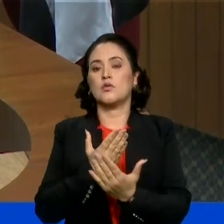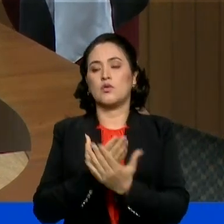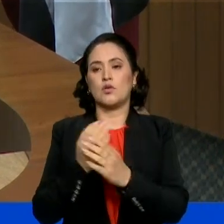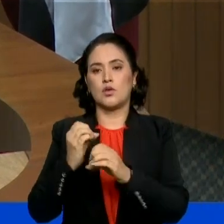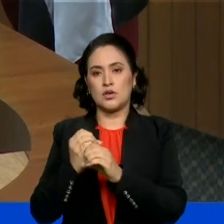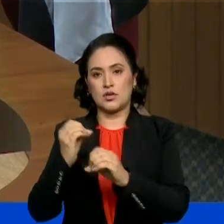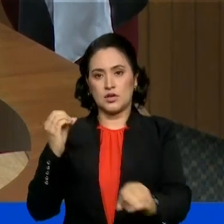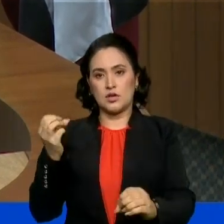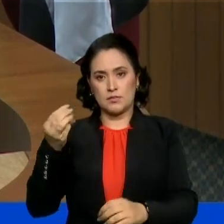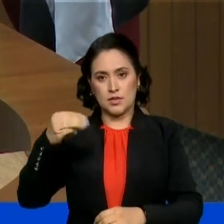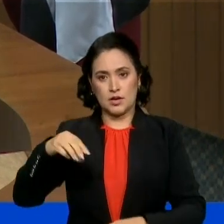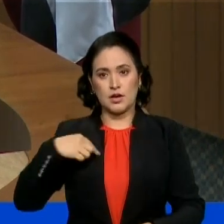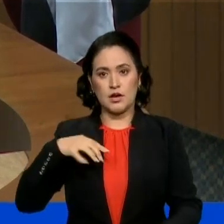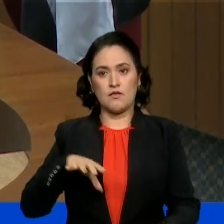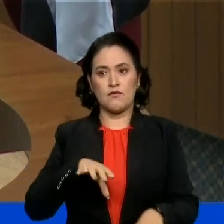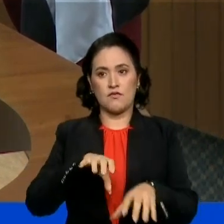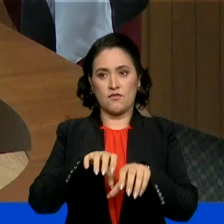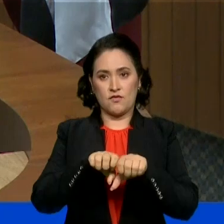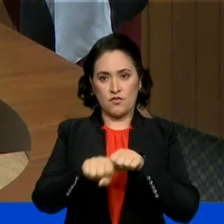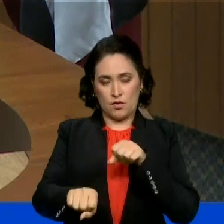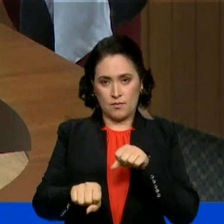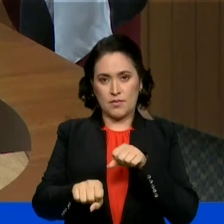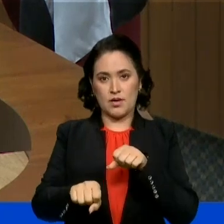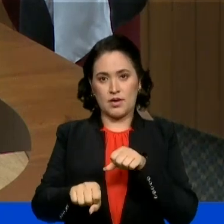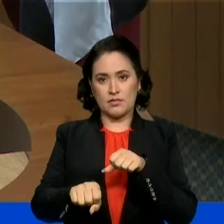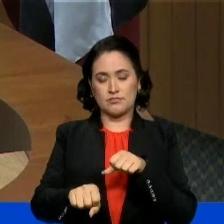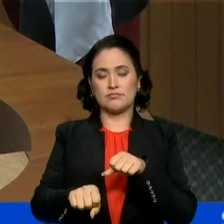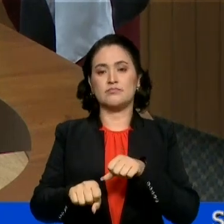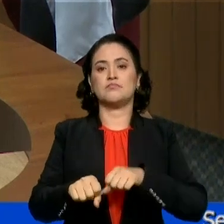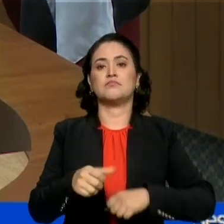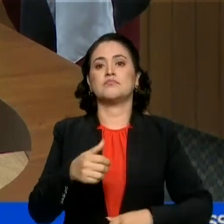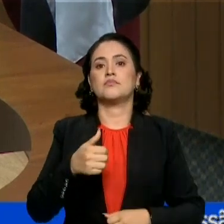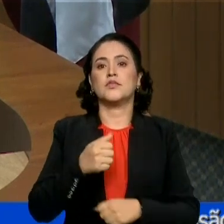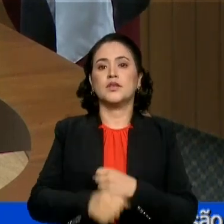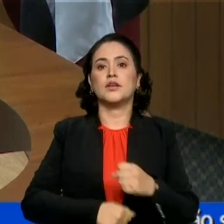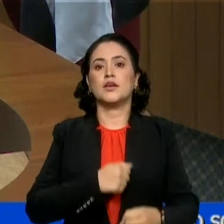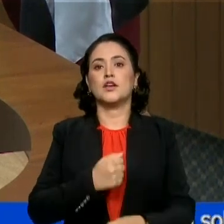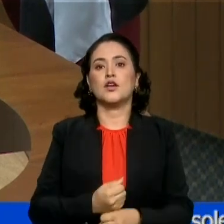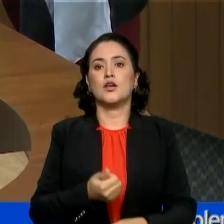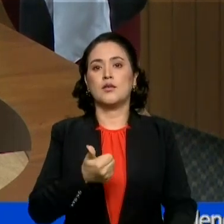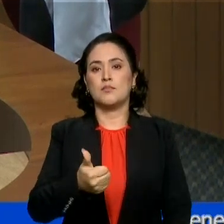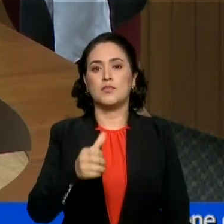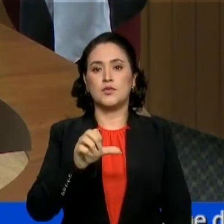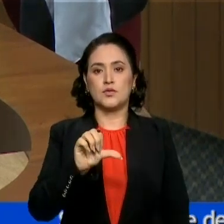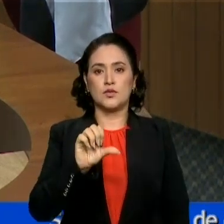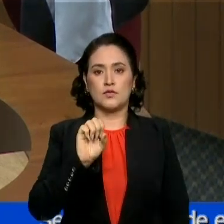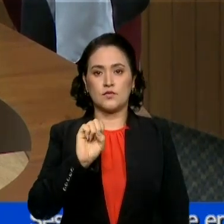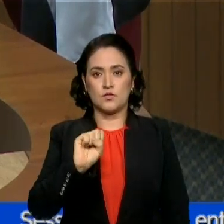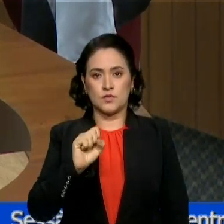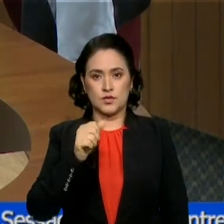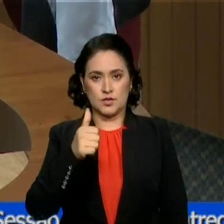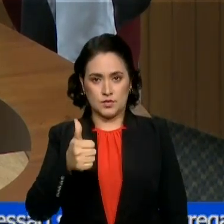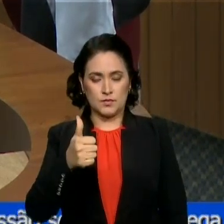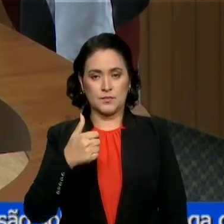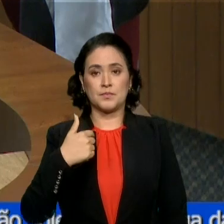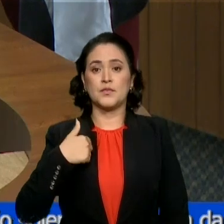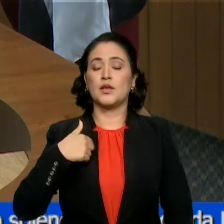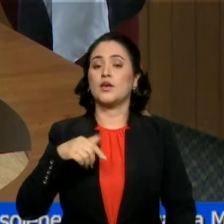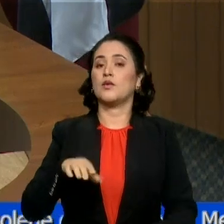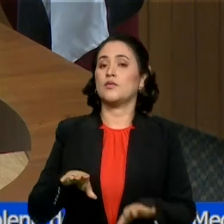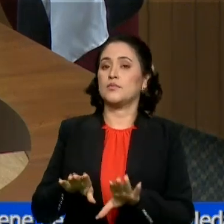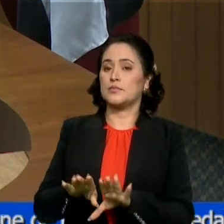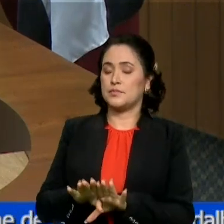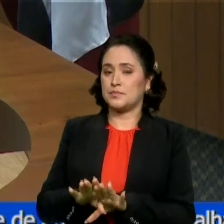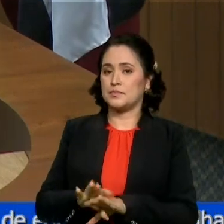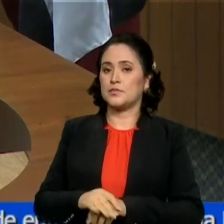tornei engenheiro civil em 1981. Em tempo não muito distante da minha formatura,